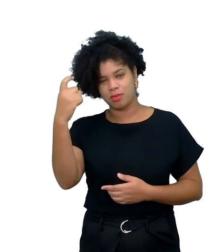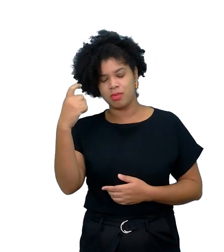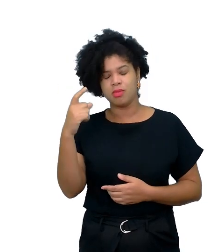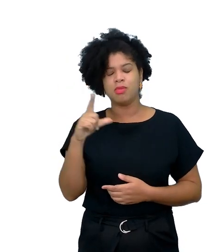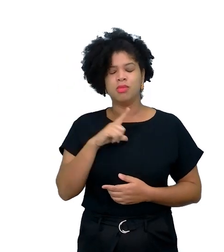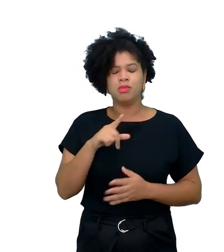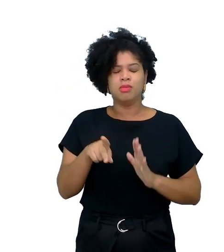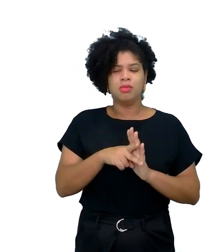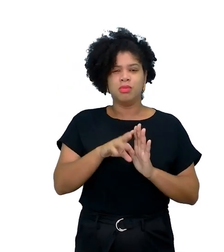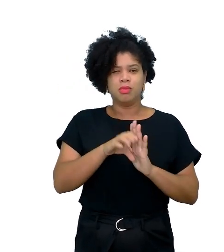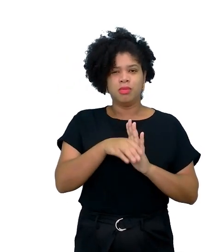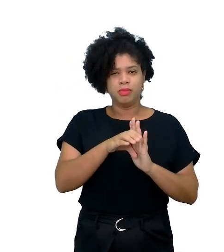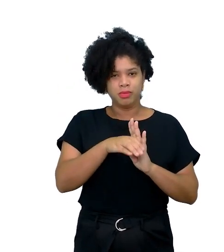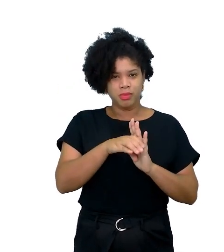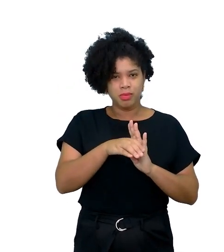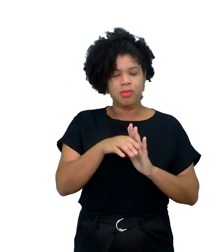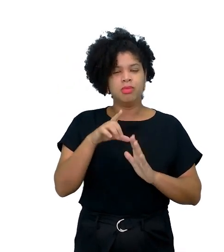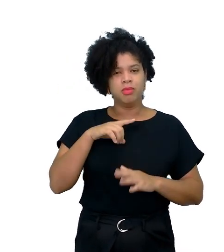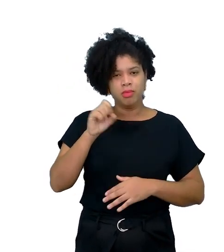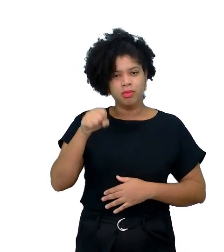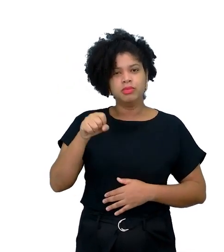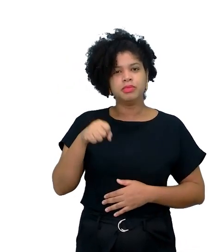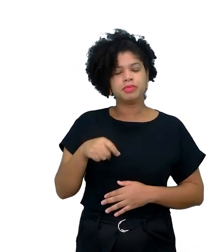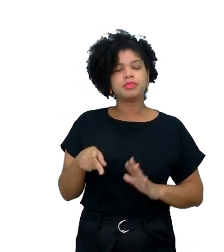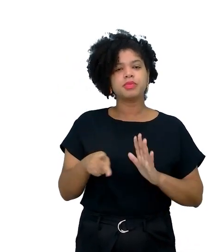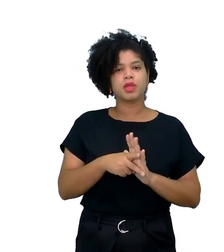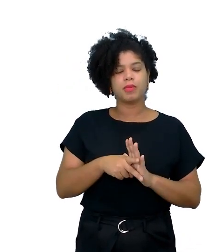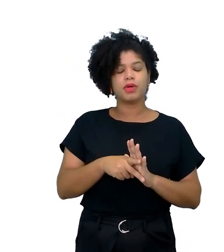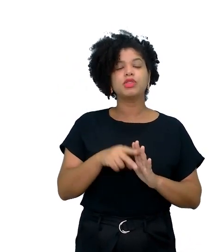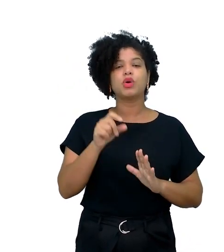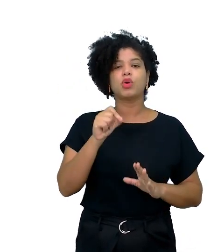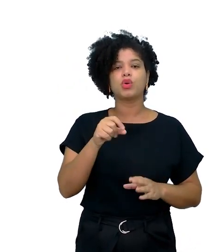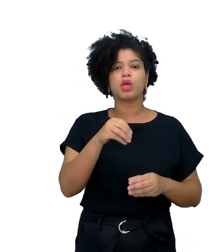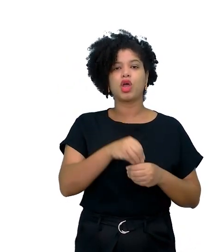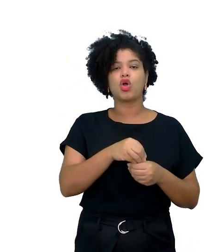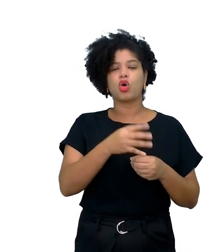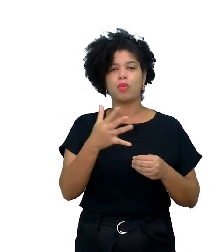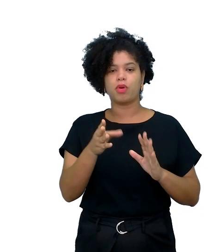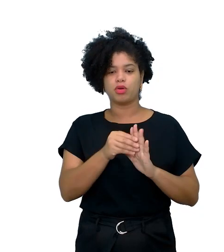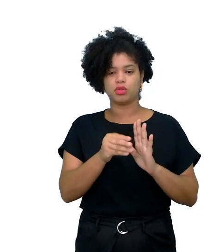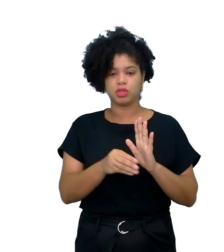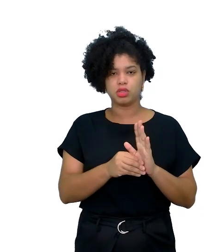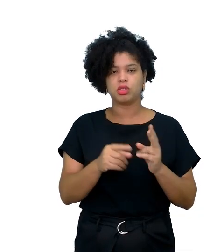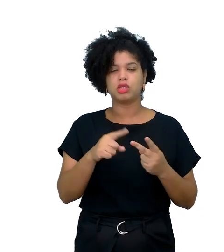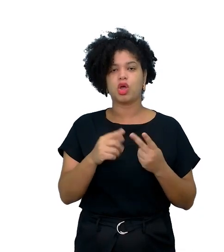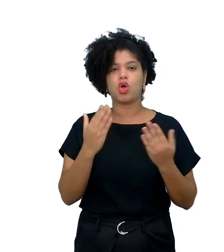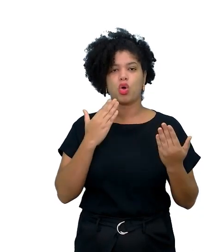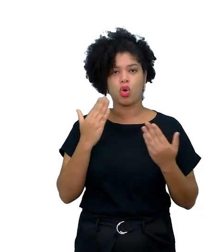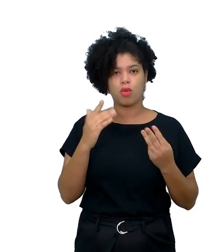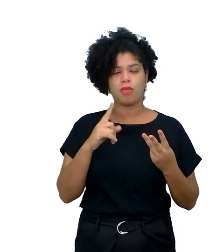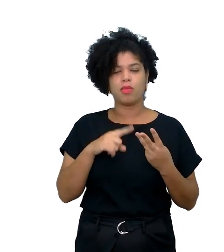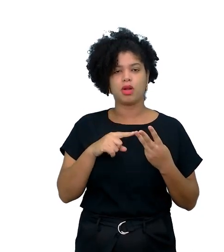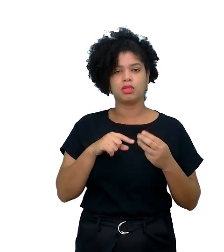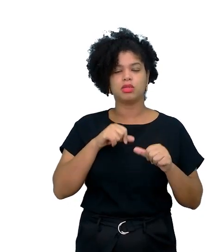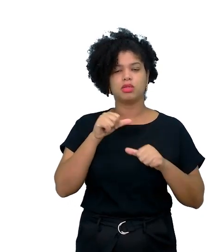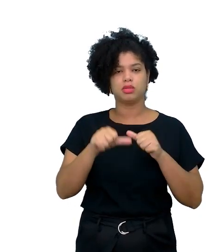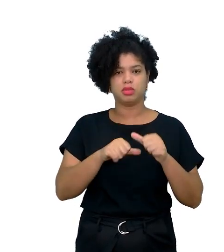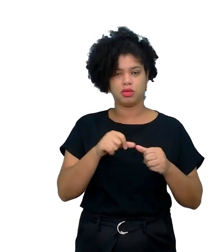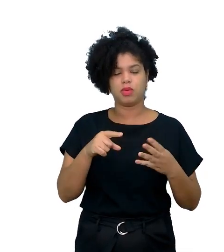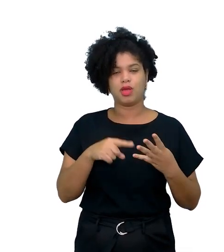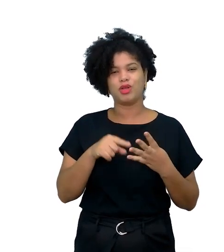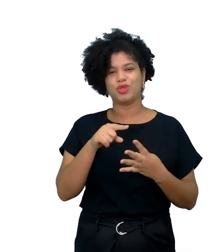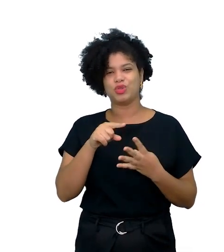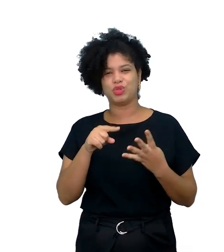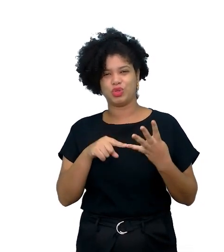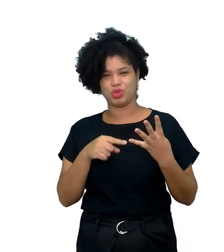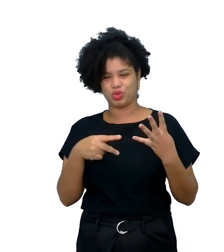campo conceitual, no caso da composição, transformação, comparação e composição de